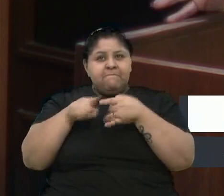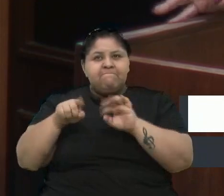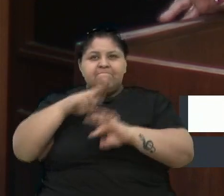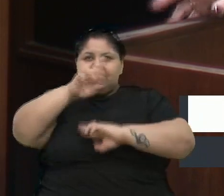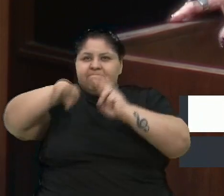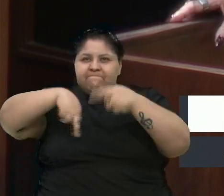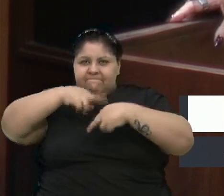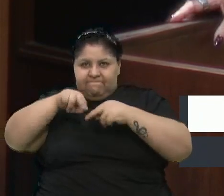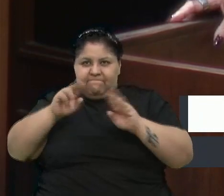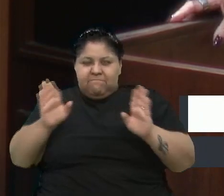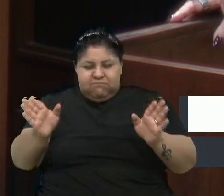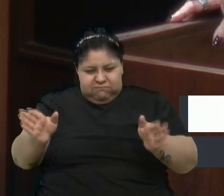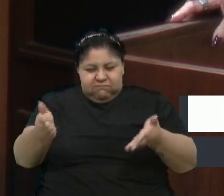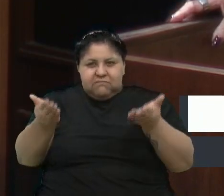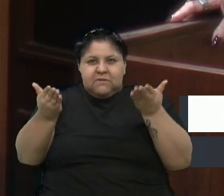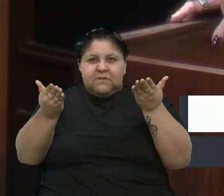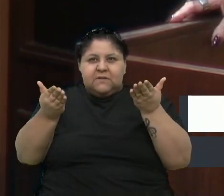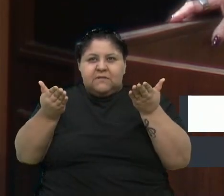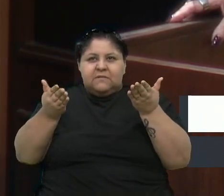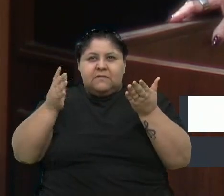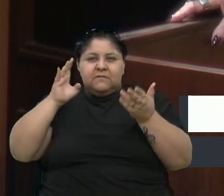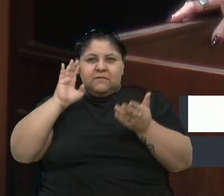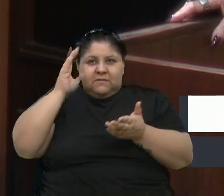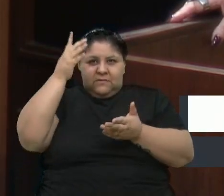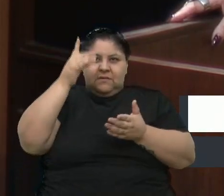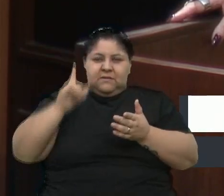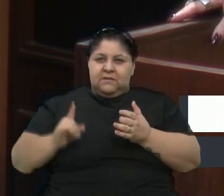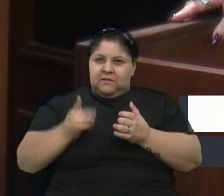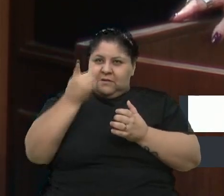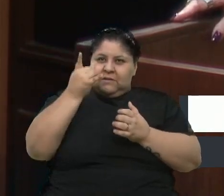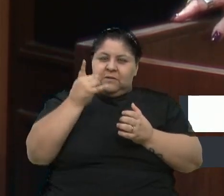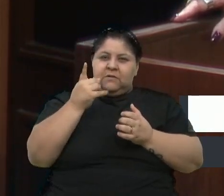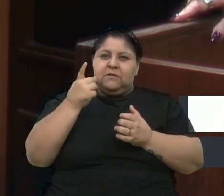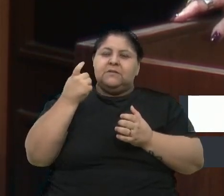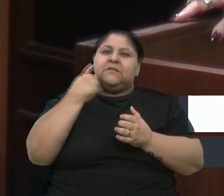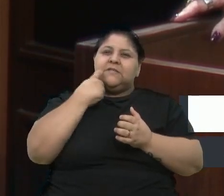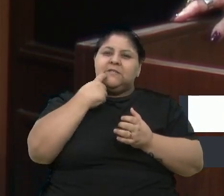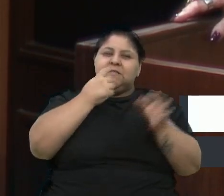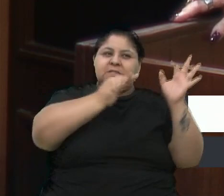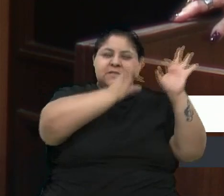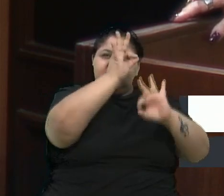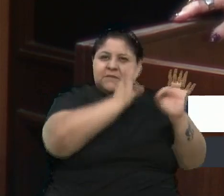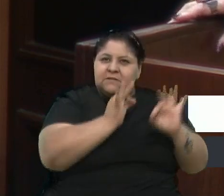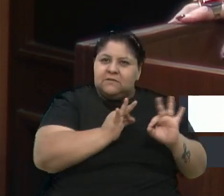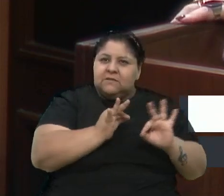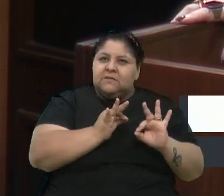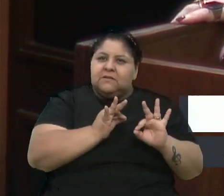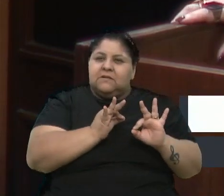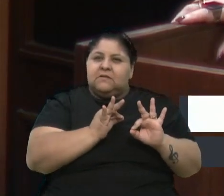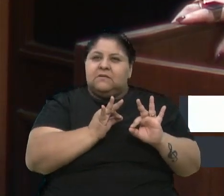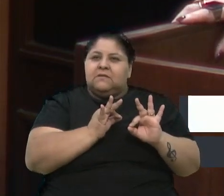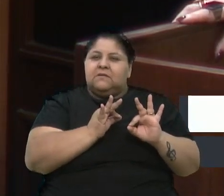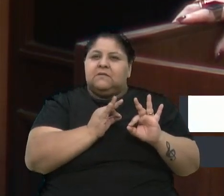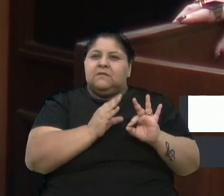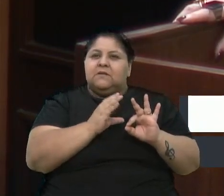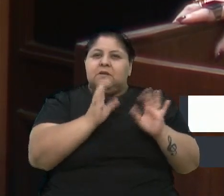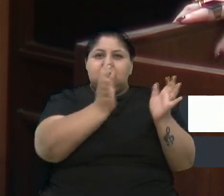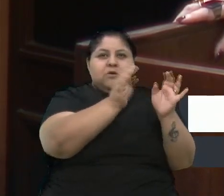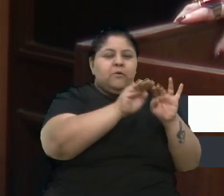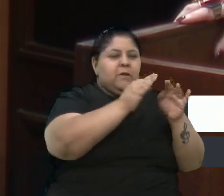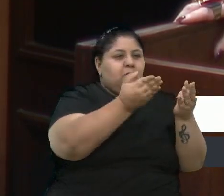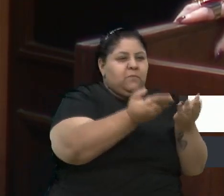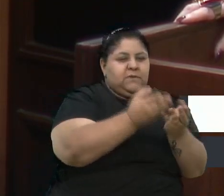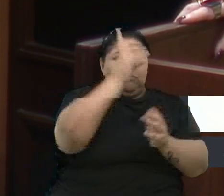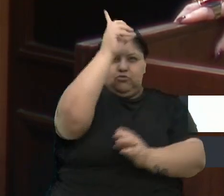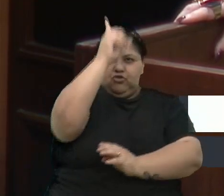um evento que aconteceu na última sexta-feira, organizado pela Comissão de Direitos Humanos aqui da